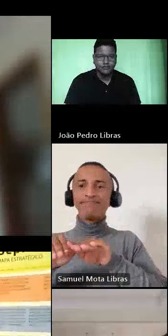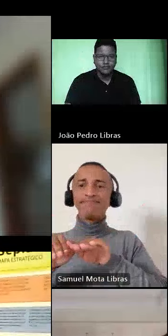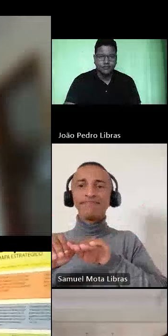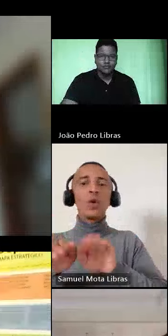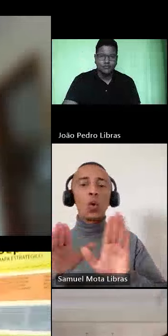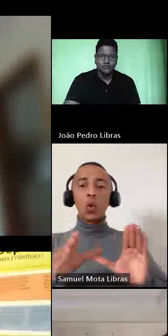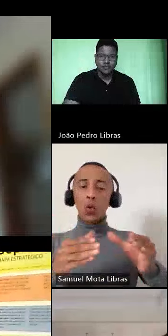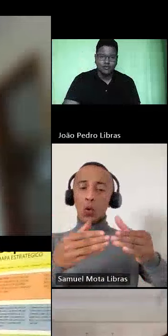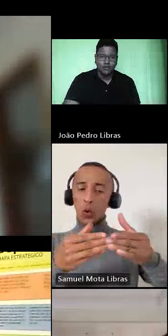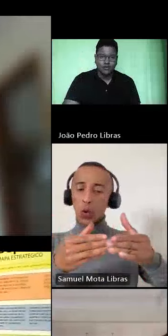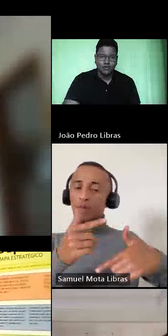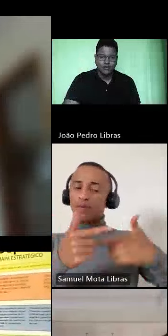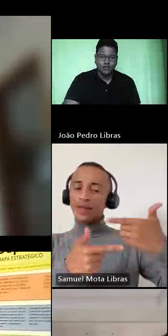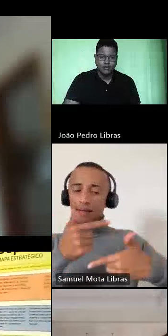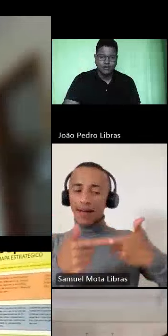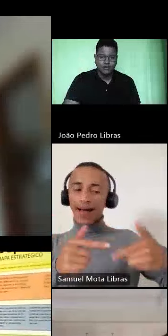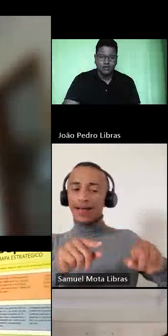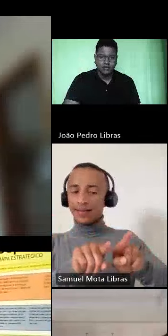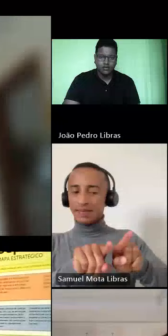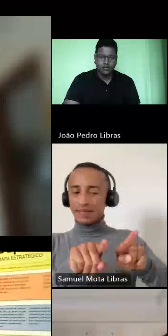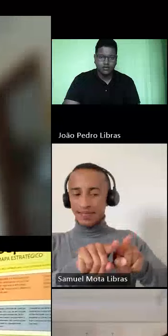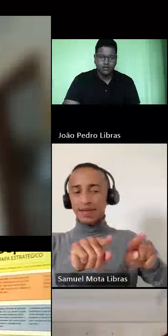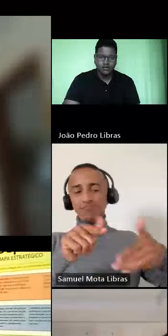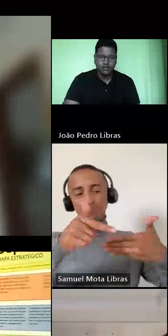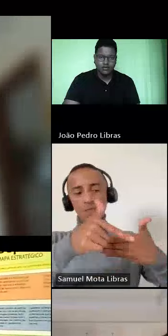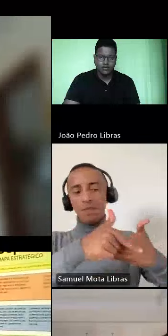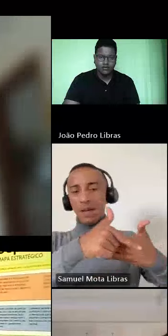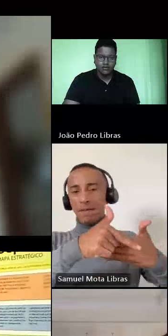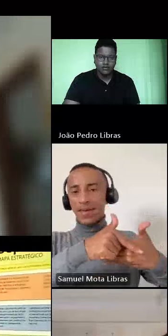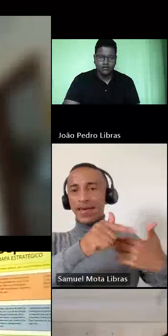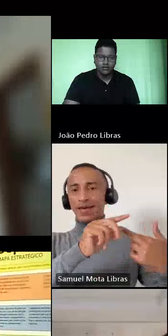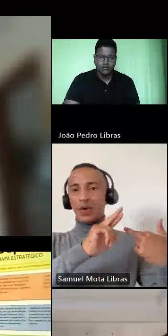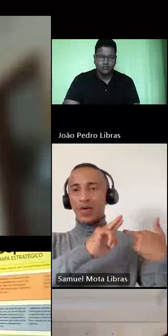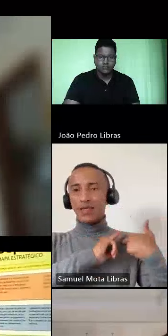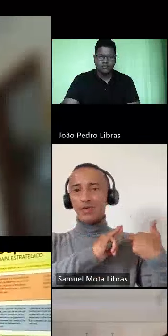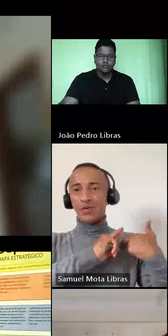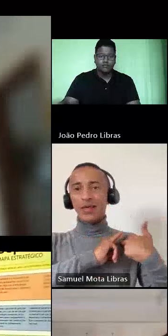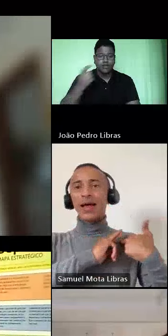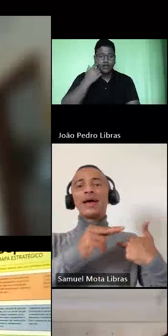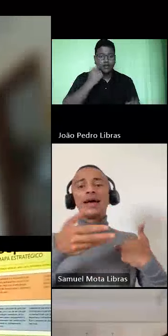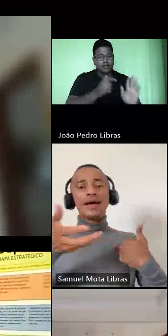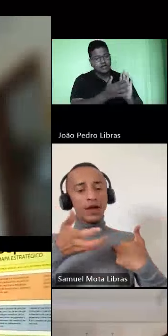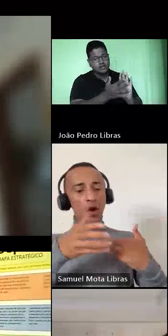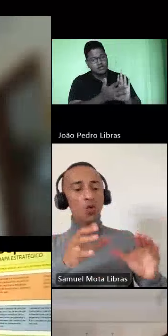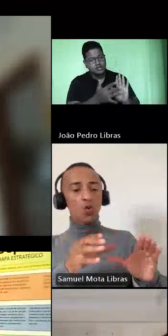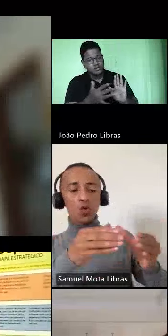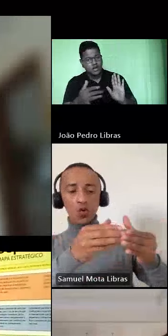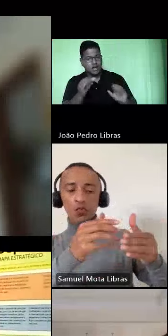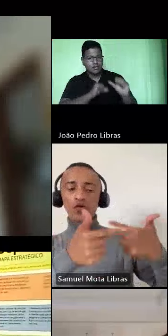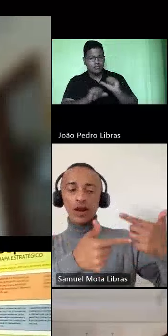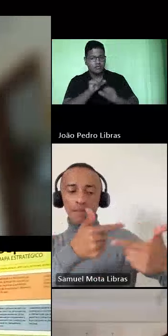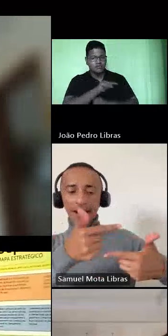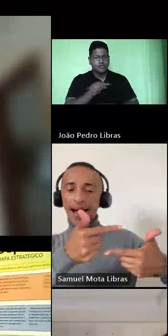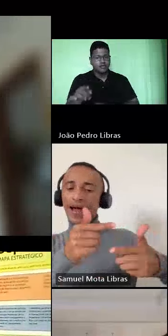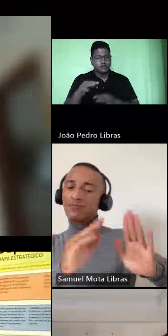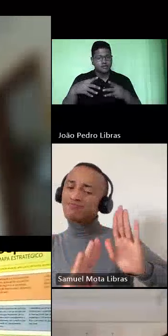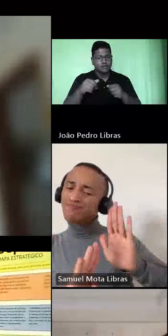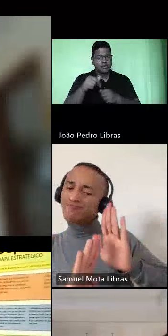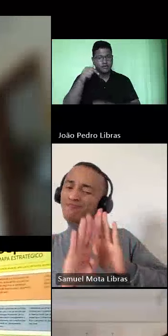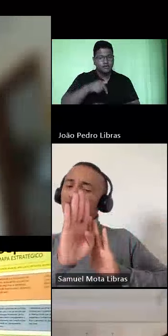responsabilidade o seu papel toca em frente e busca transformar e era essa queria deixar para todos e todas que estão